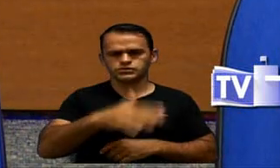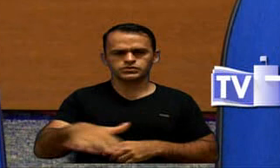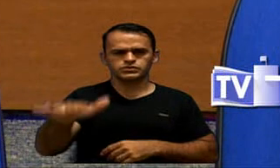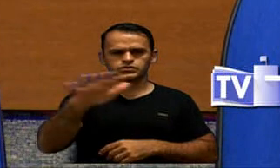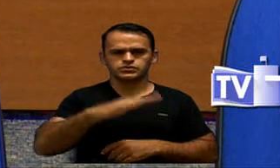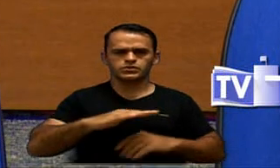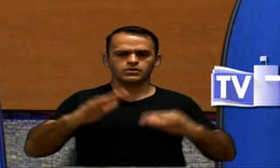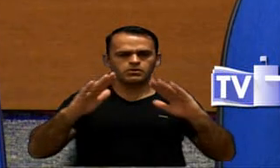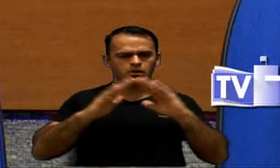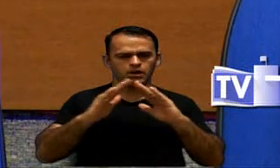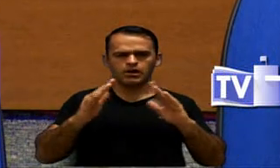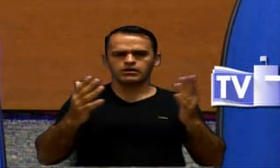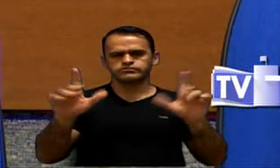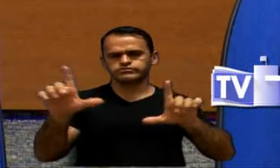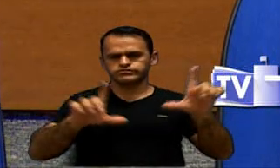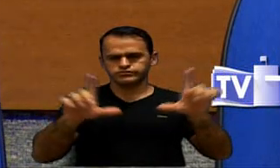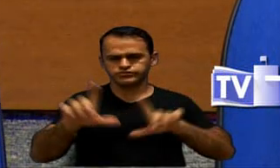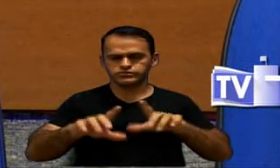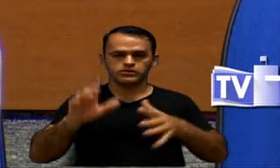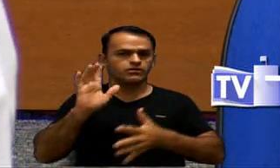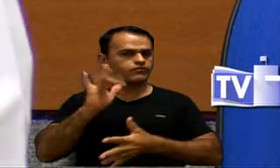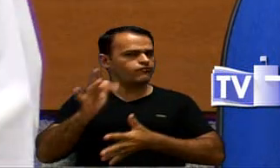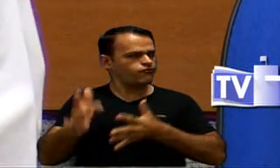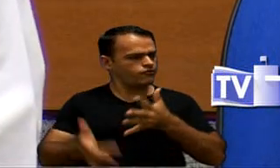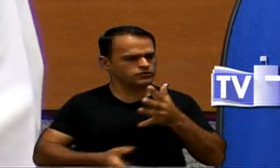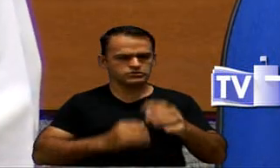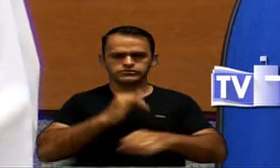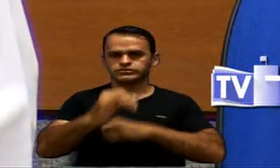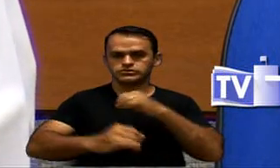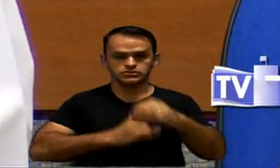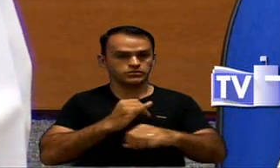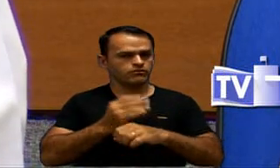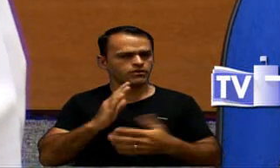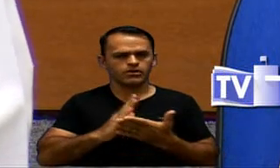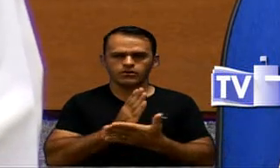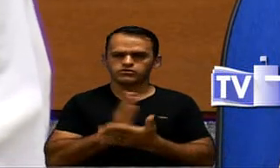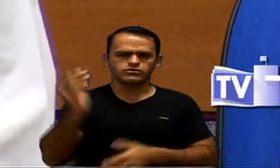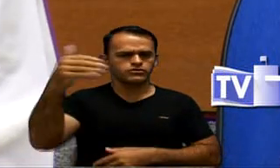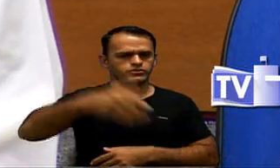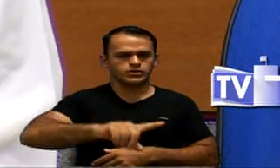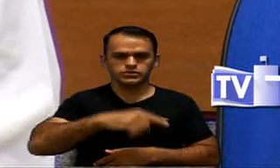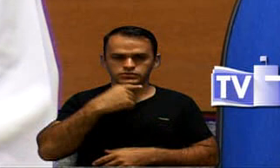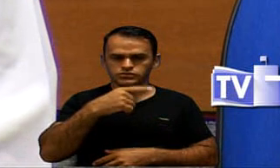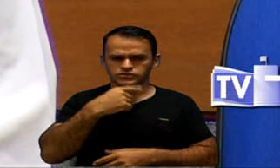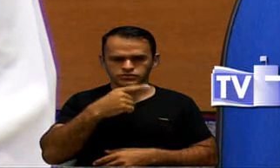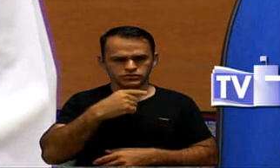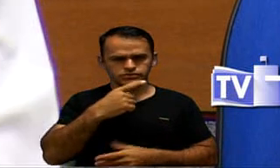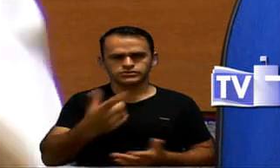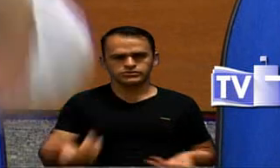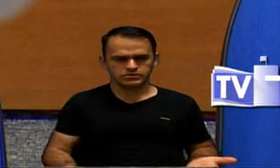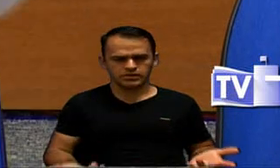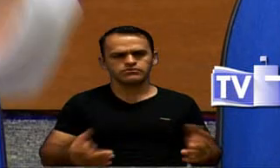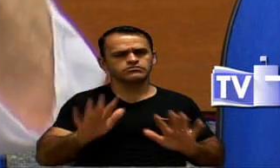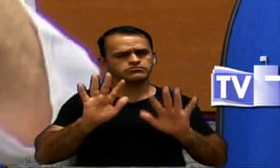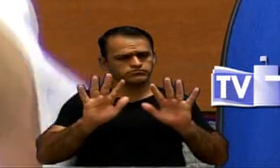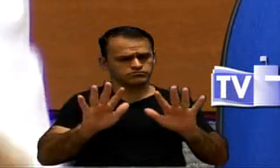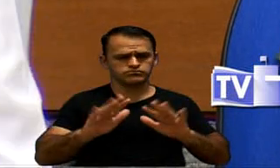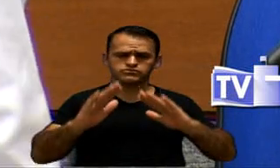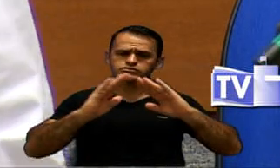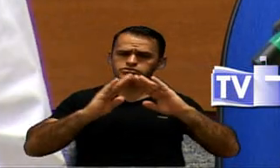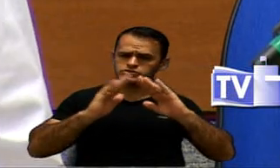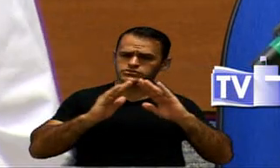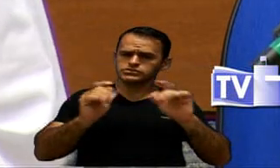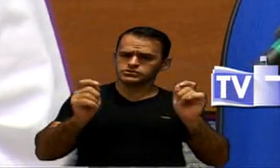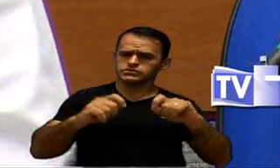TV Câmara, pelas redes sociais, né? Que não puderam participar aqui na presença, mas que estão